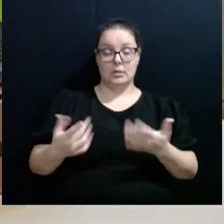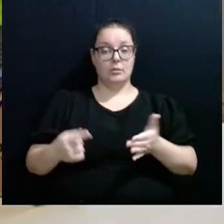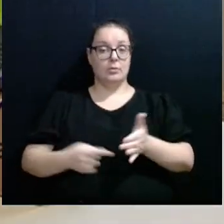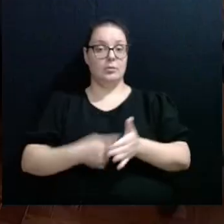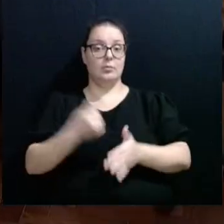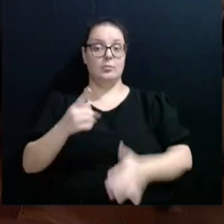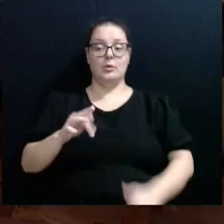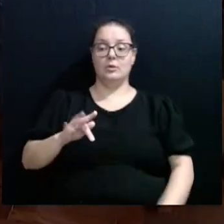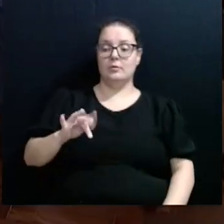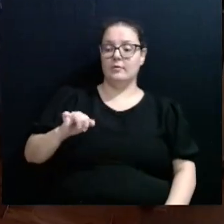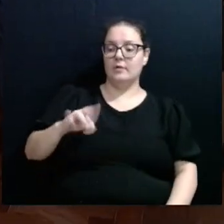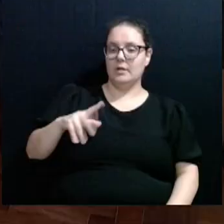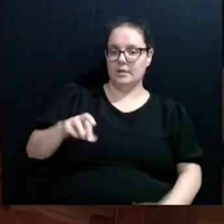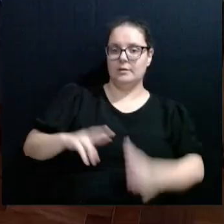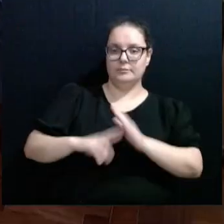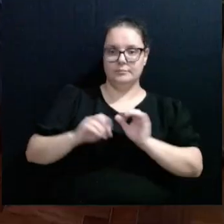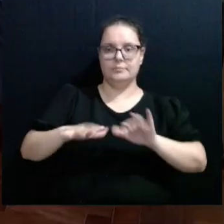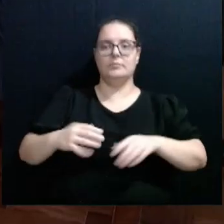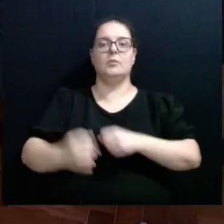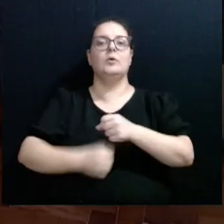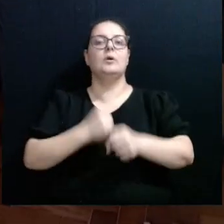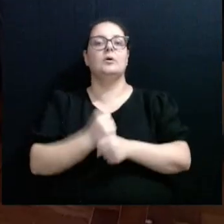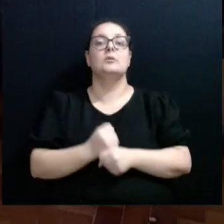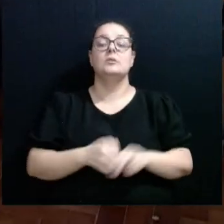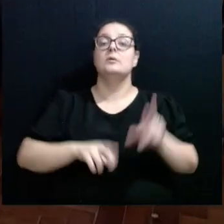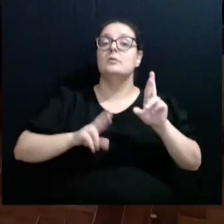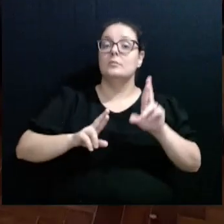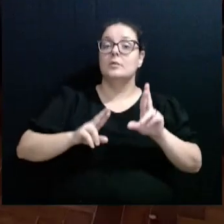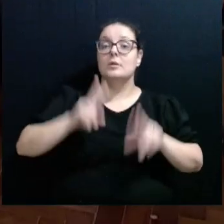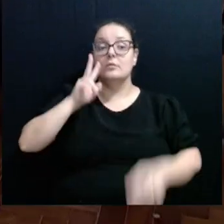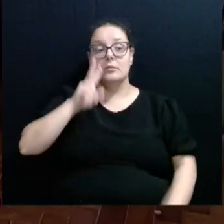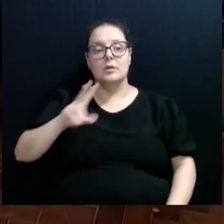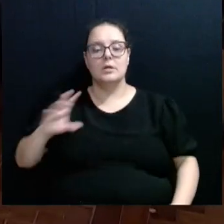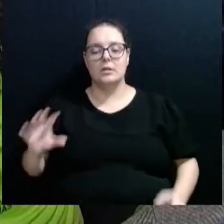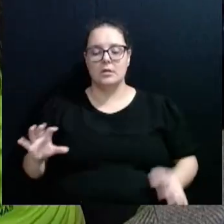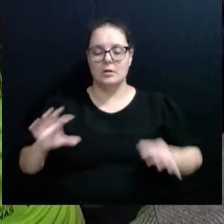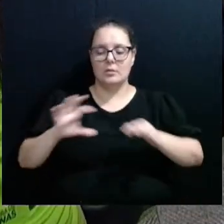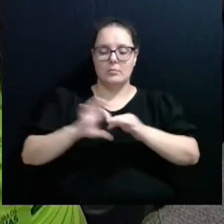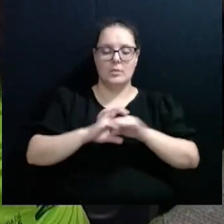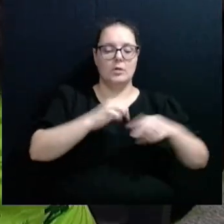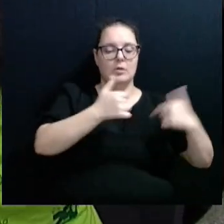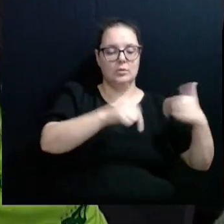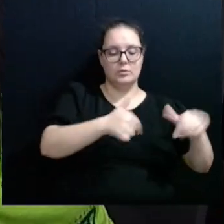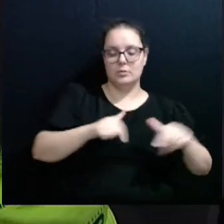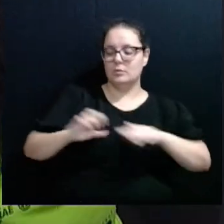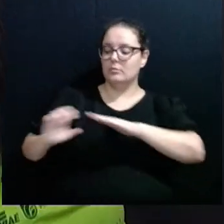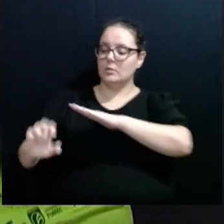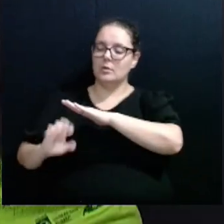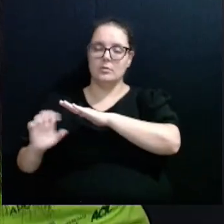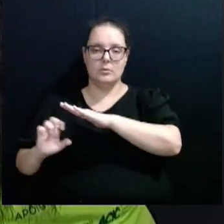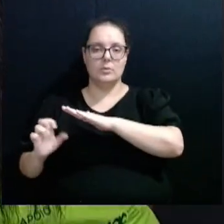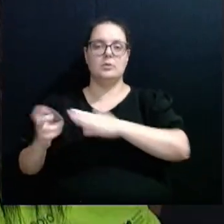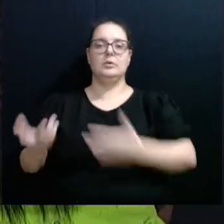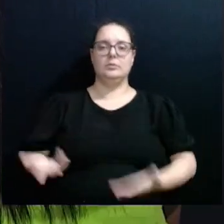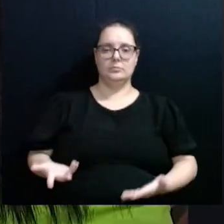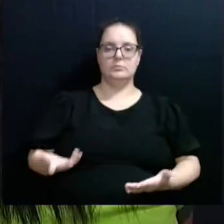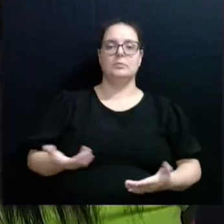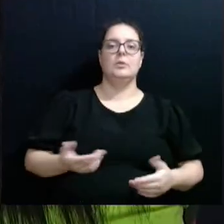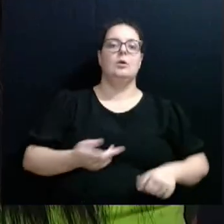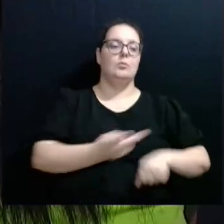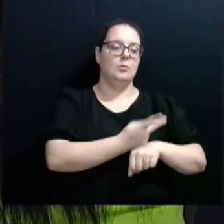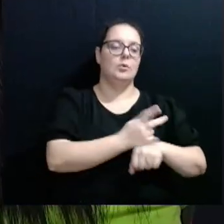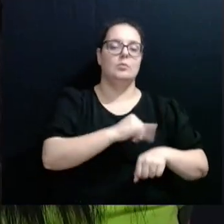gente espera ver realmente essa conexão do trabalhador buscando oportunidade e também a oferta